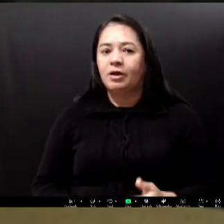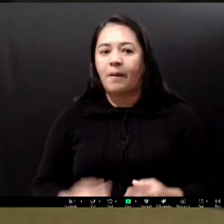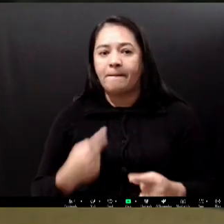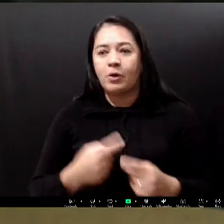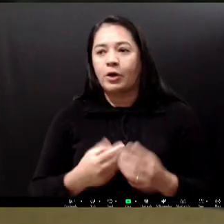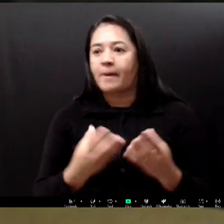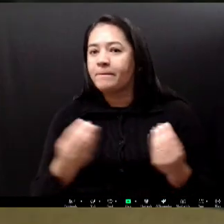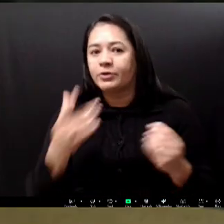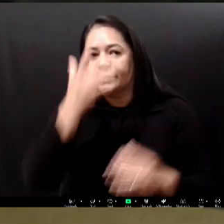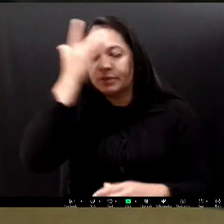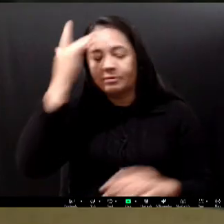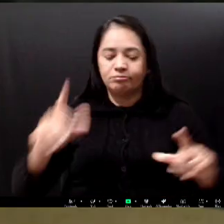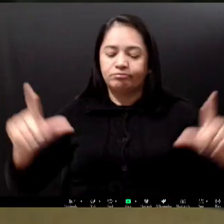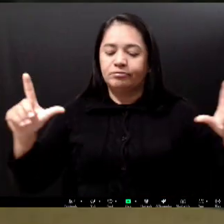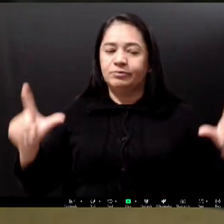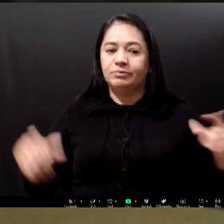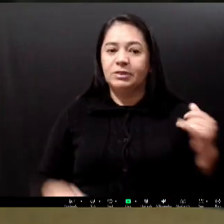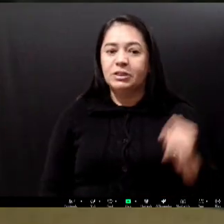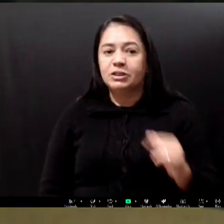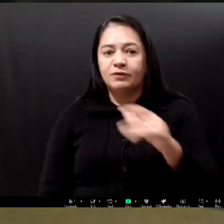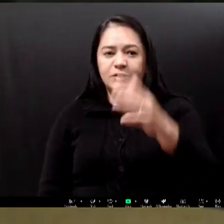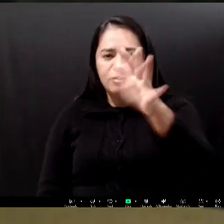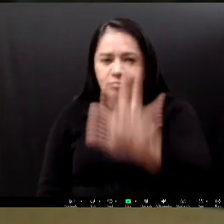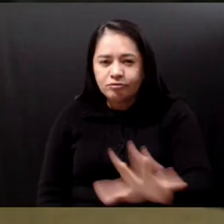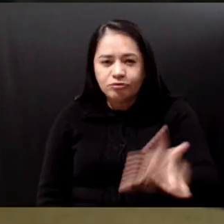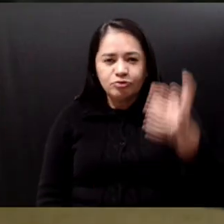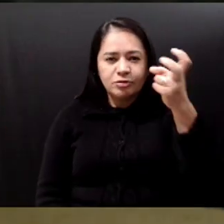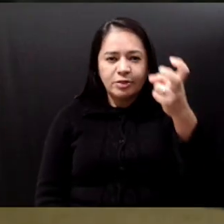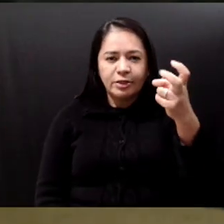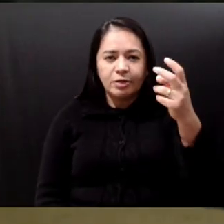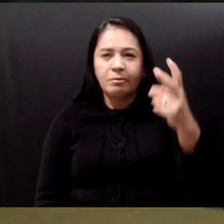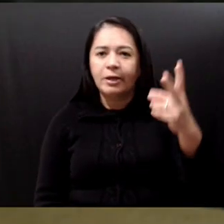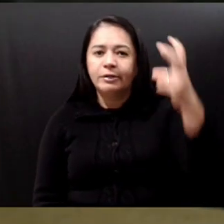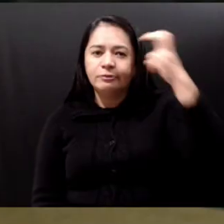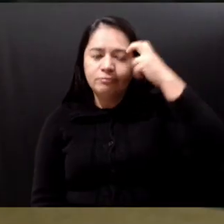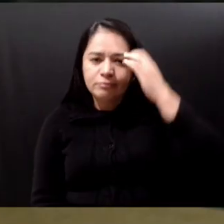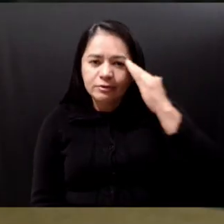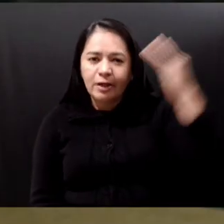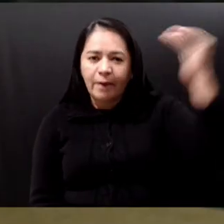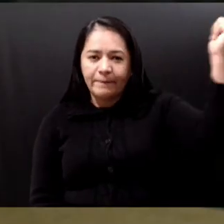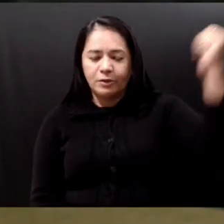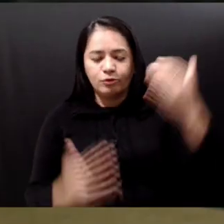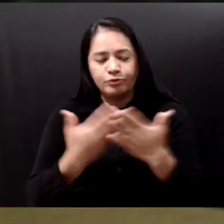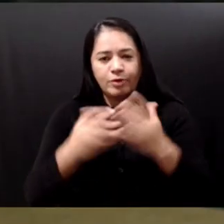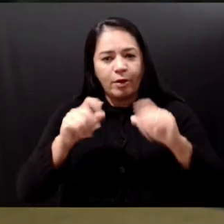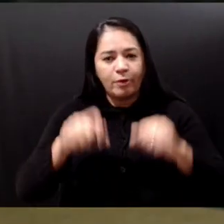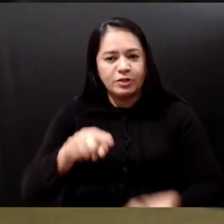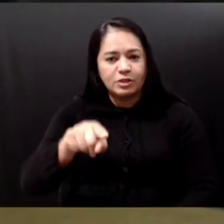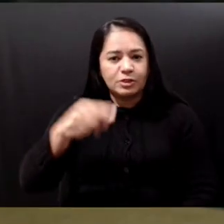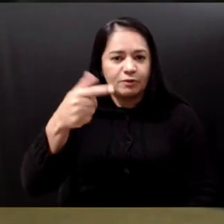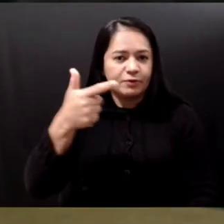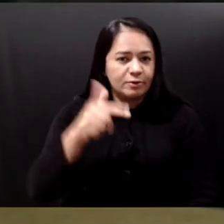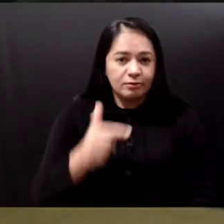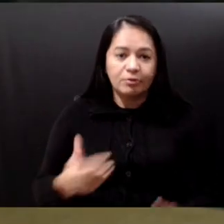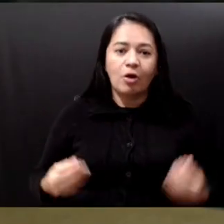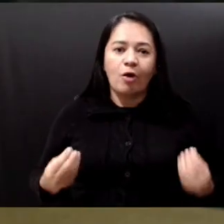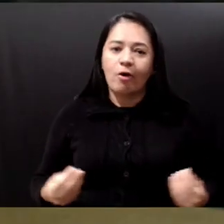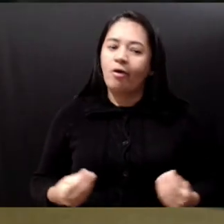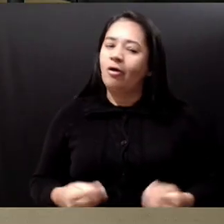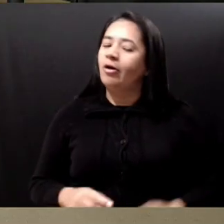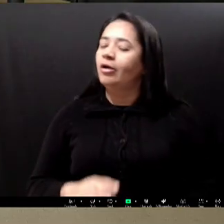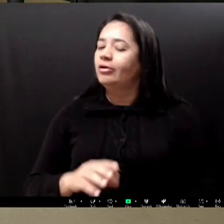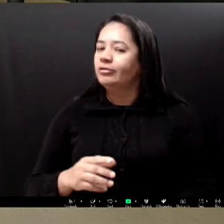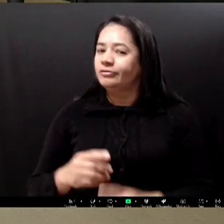a sabedoria, o estudo, né, a competência realmente do que você vai fazer no digital, olha, vai ficar para trás, porque é Uhum. tudo